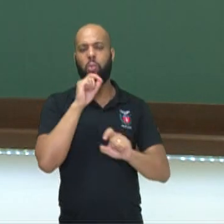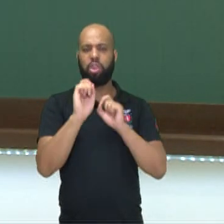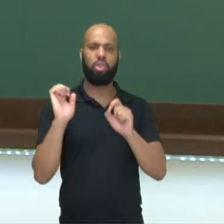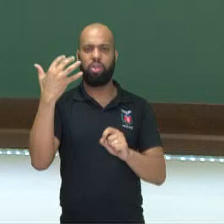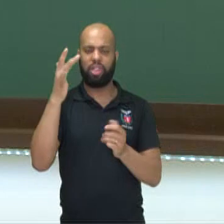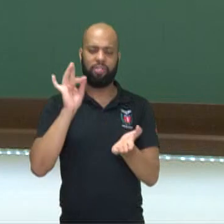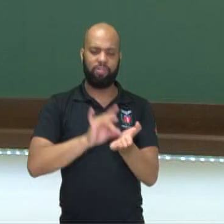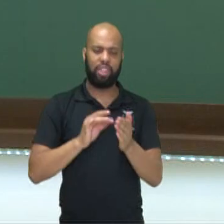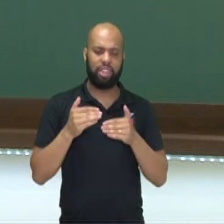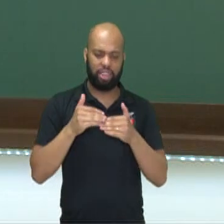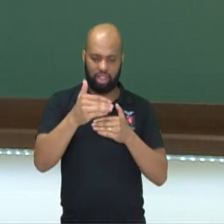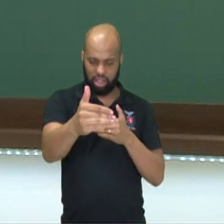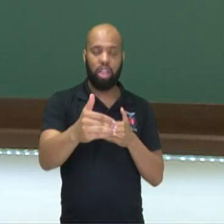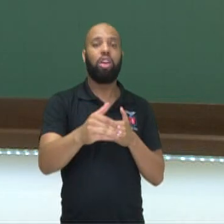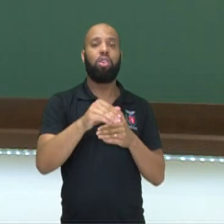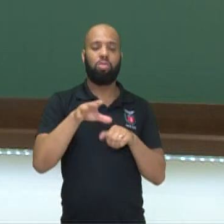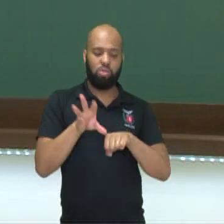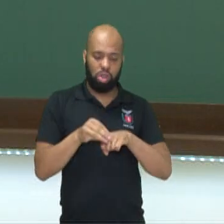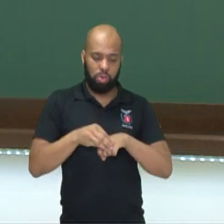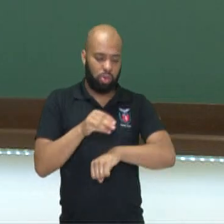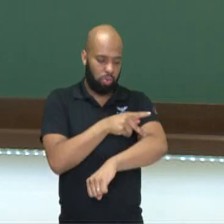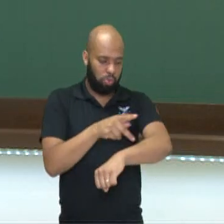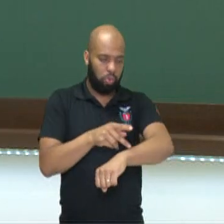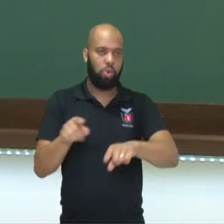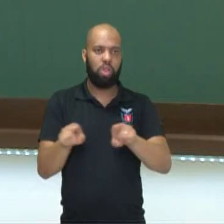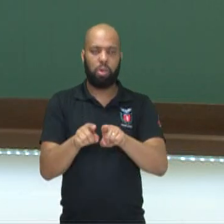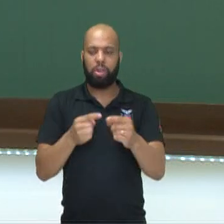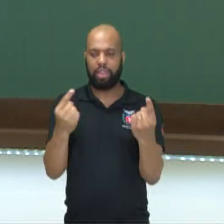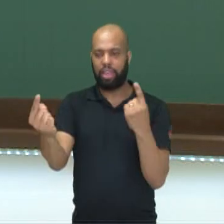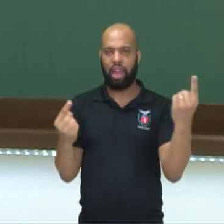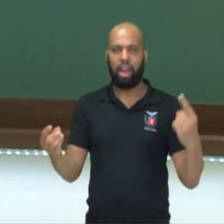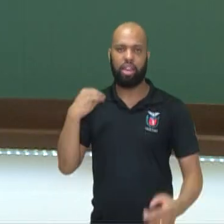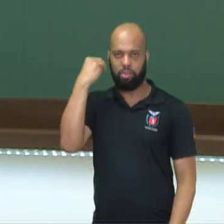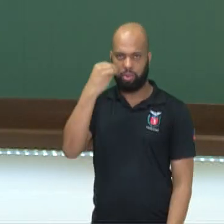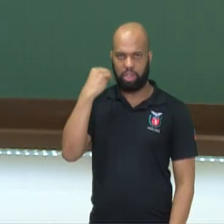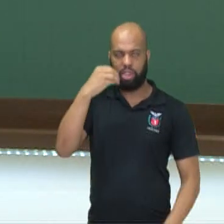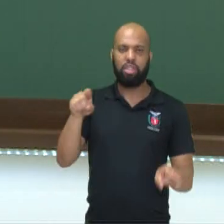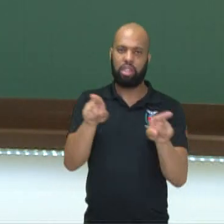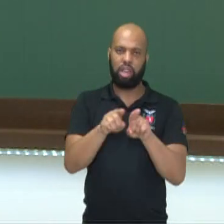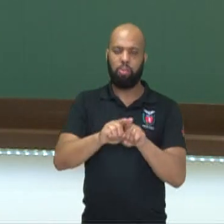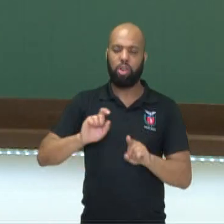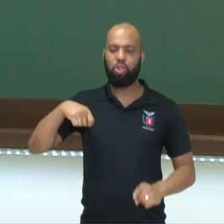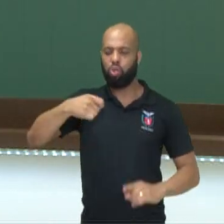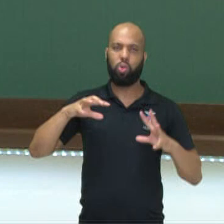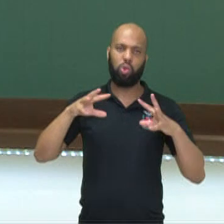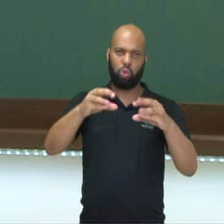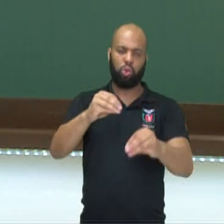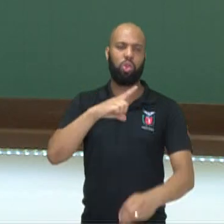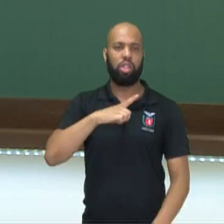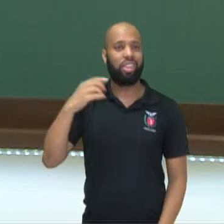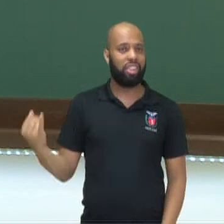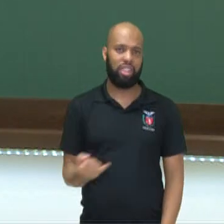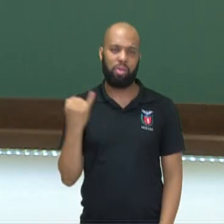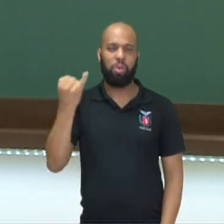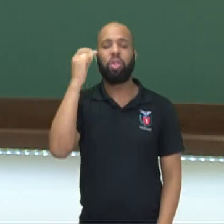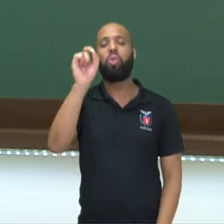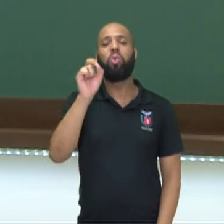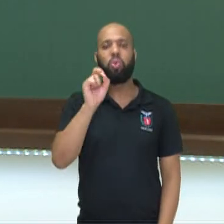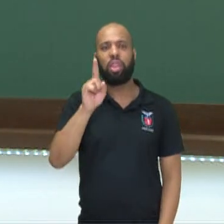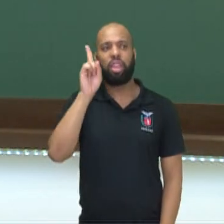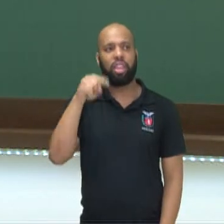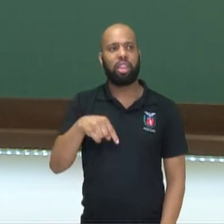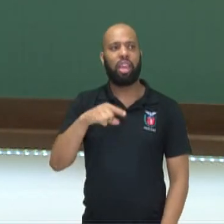a partir dos conhecimentos puros e conhecimentos empíricos que eu tenho sobre todas as coisas. O importante aí é